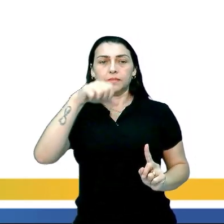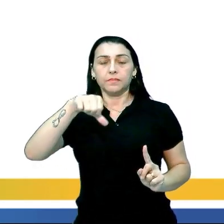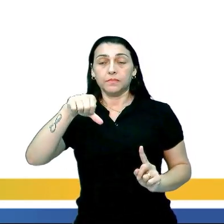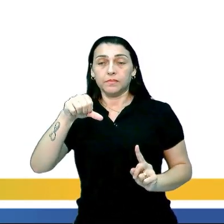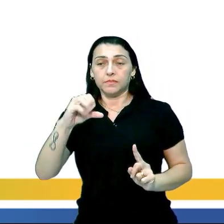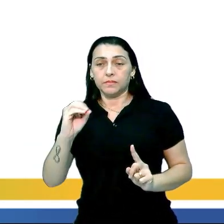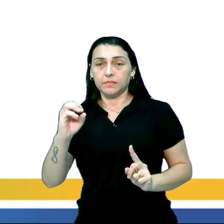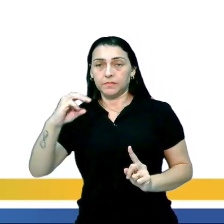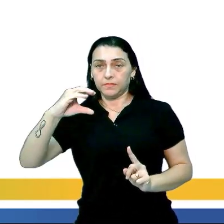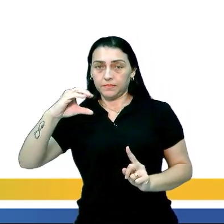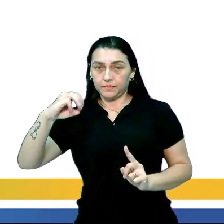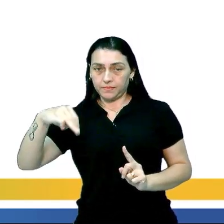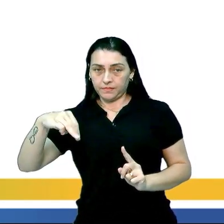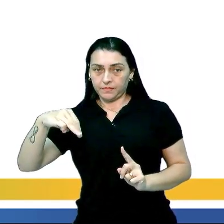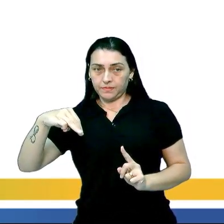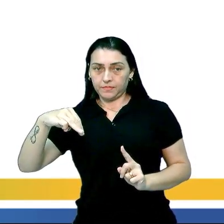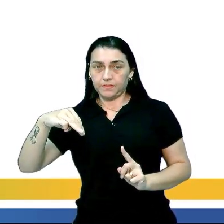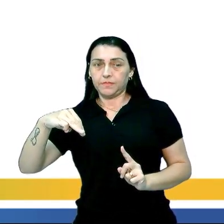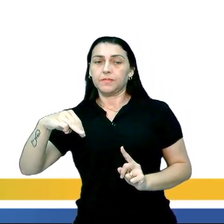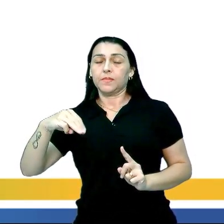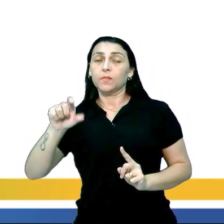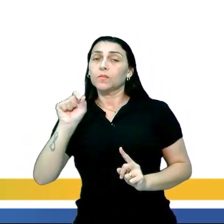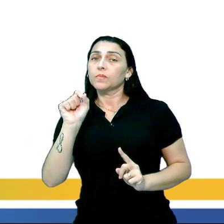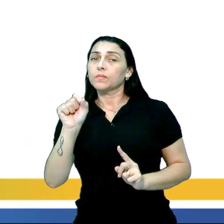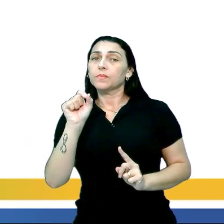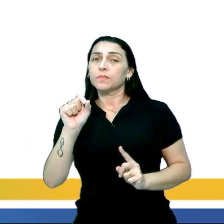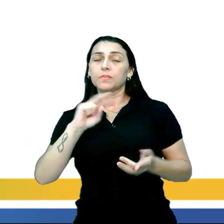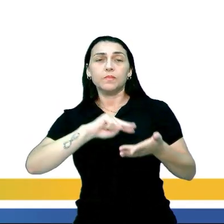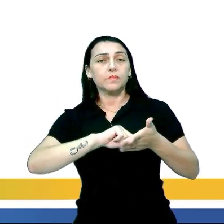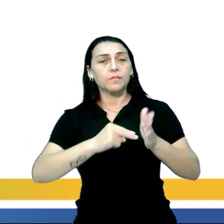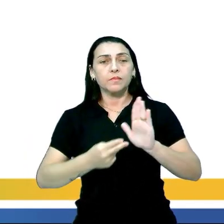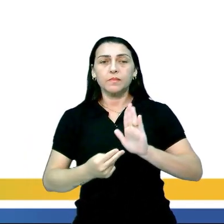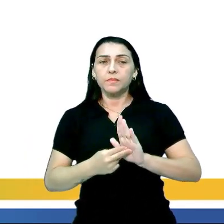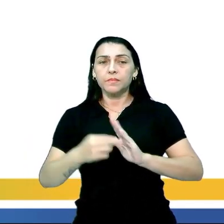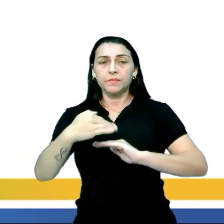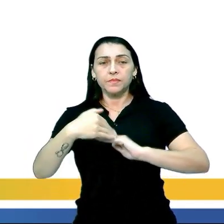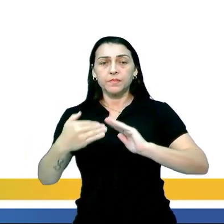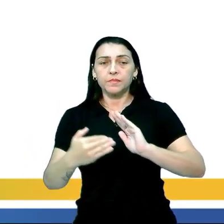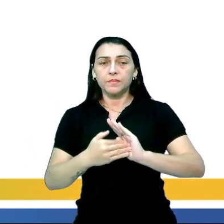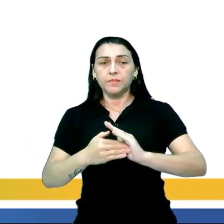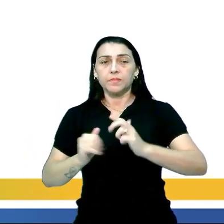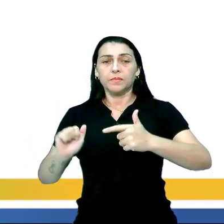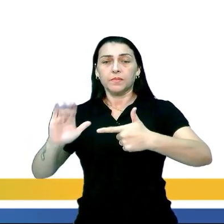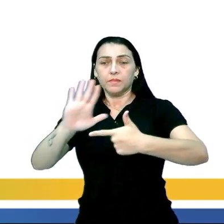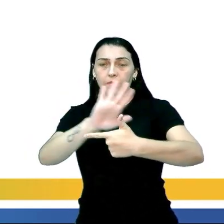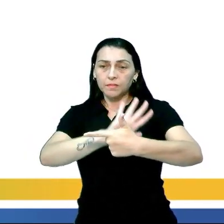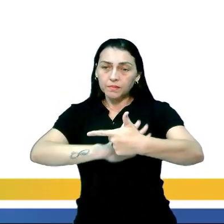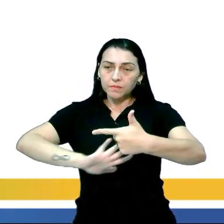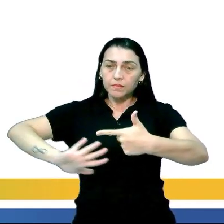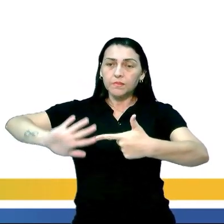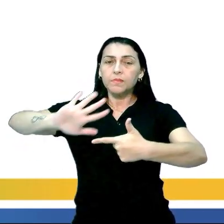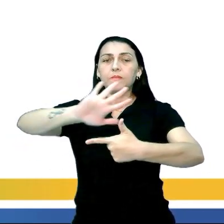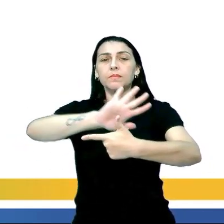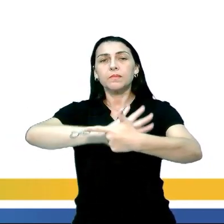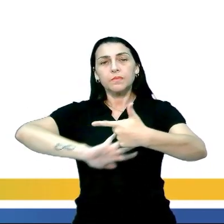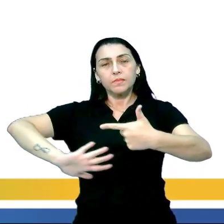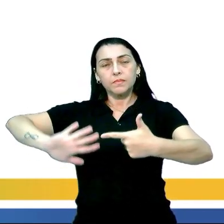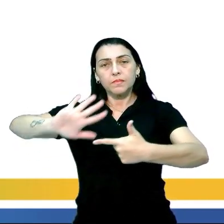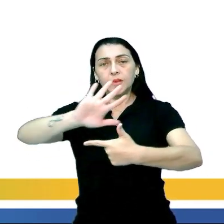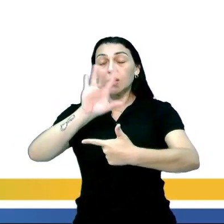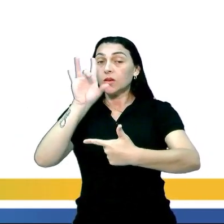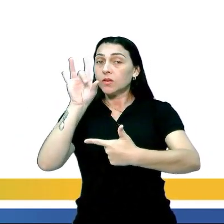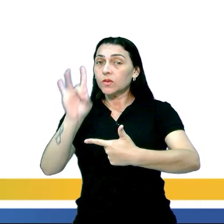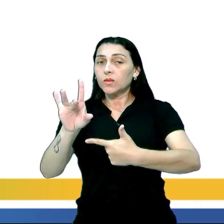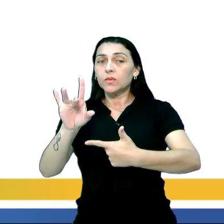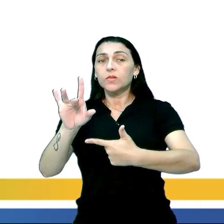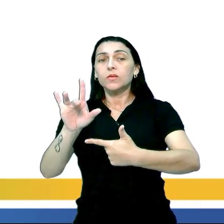90 centímetros aqui, que compreende toda a planificação. Ou seja, não é